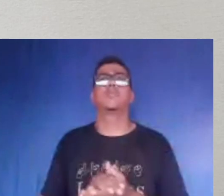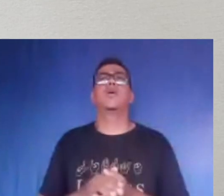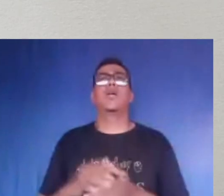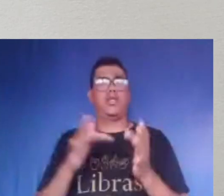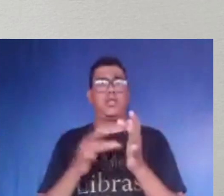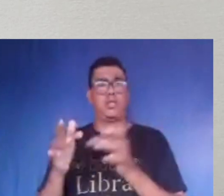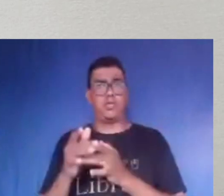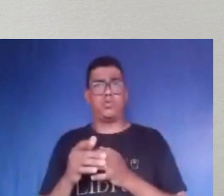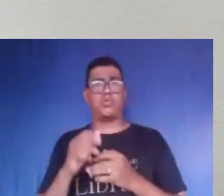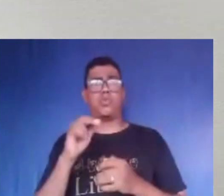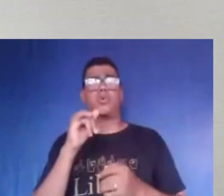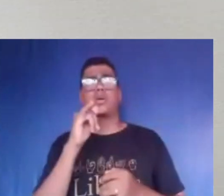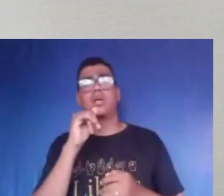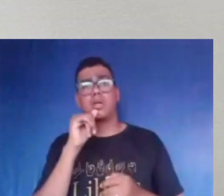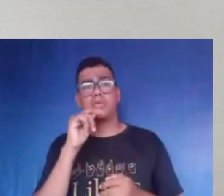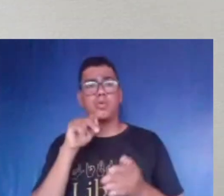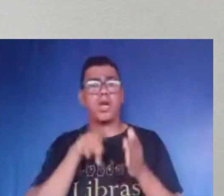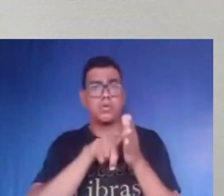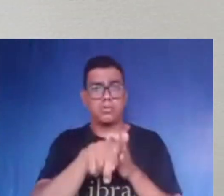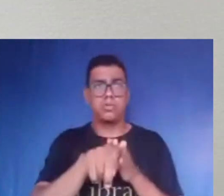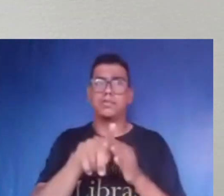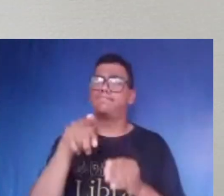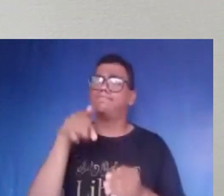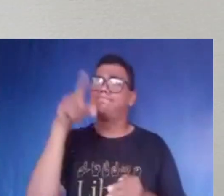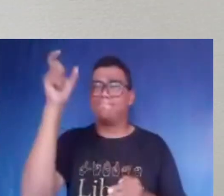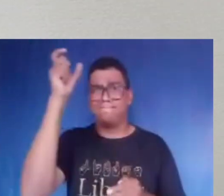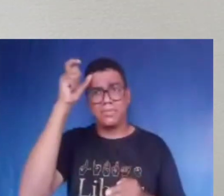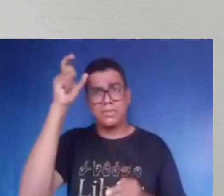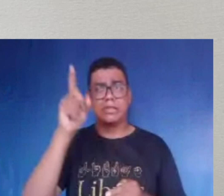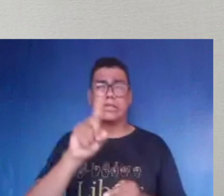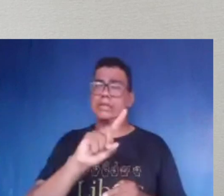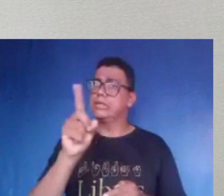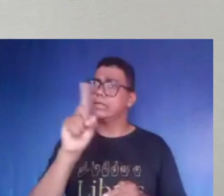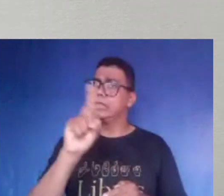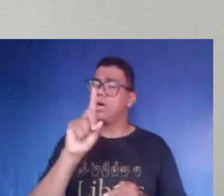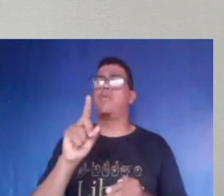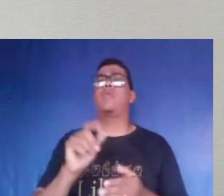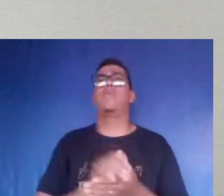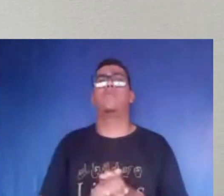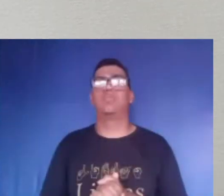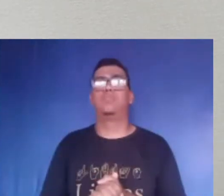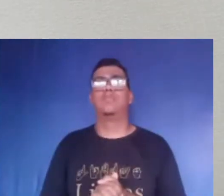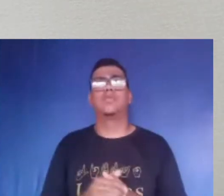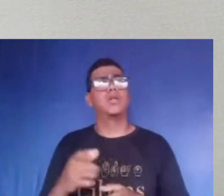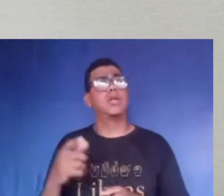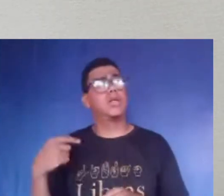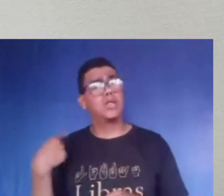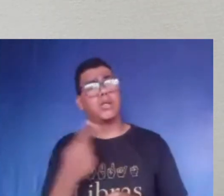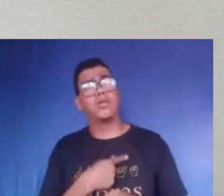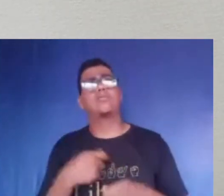limites daquilo que é coerente, daquilo que nós deveríamos fazer, do que é prudente, nós não estamos sendo ousados, mas sendo às